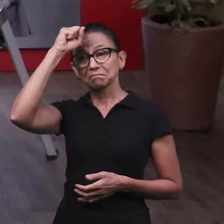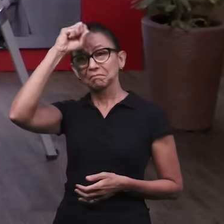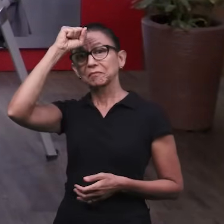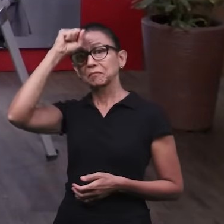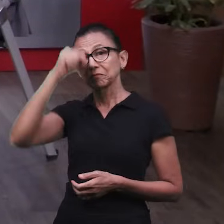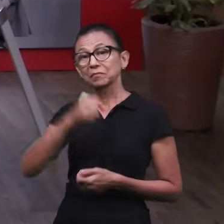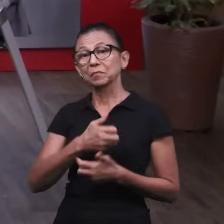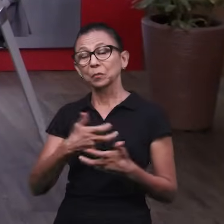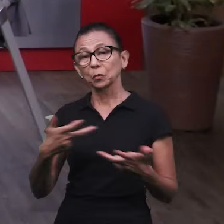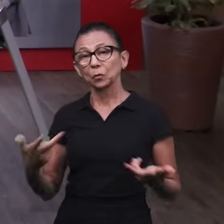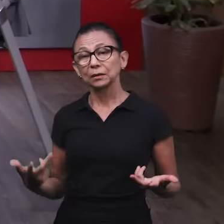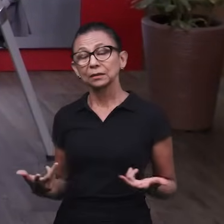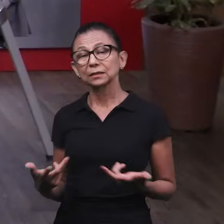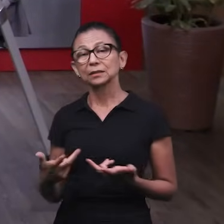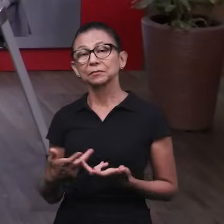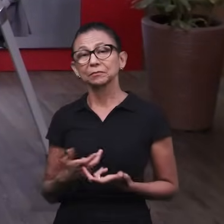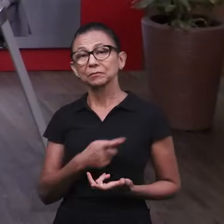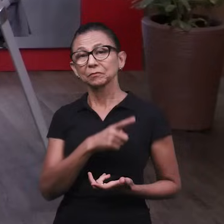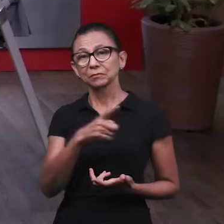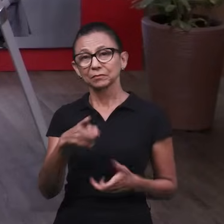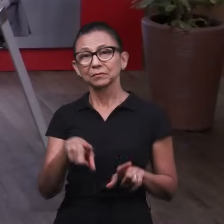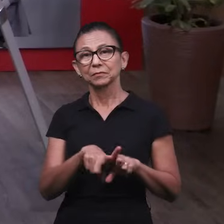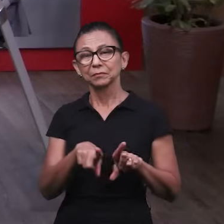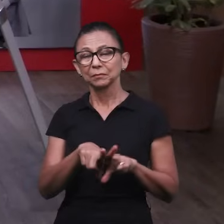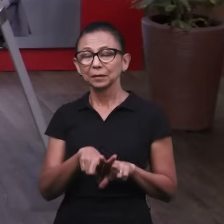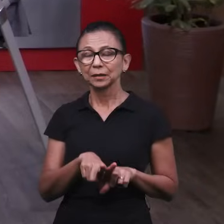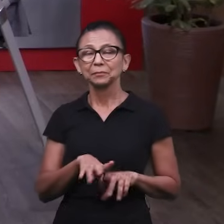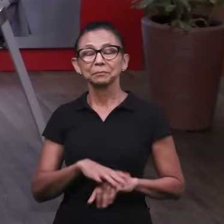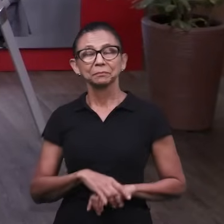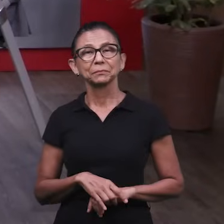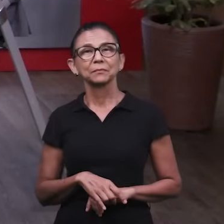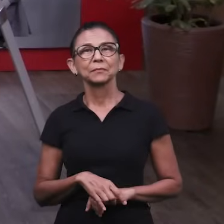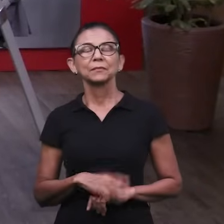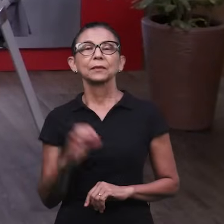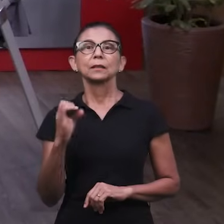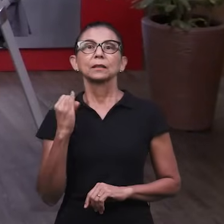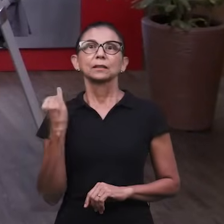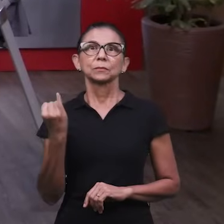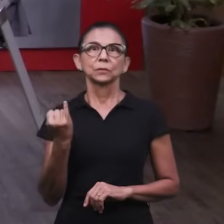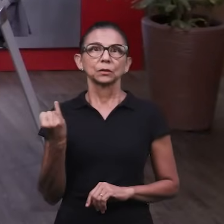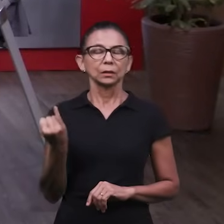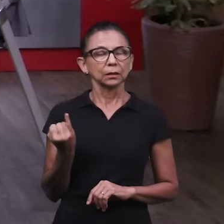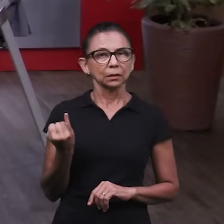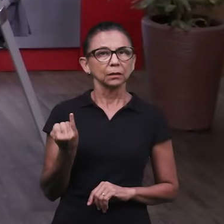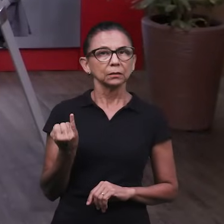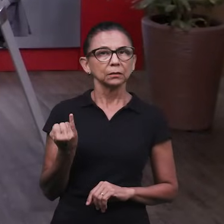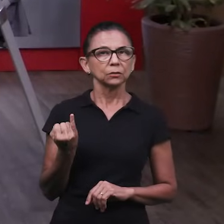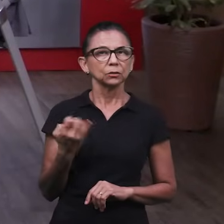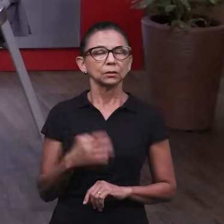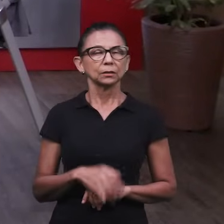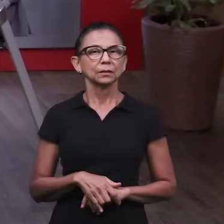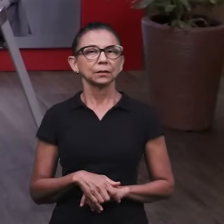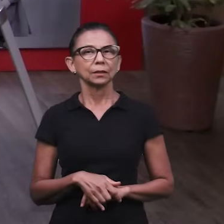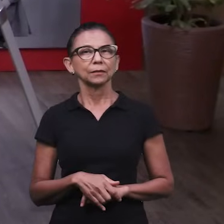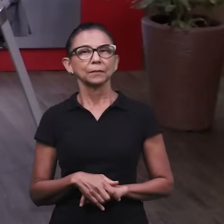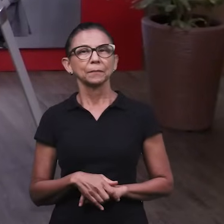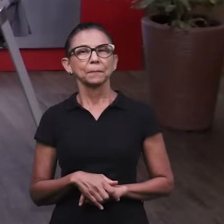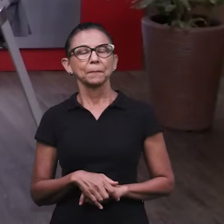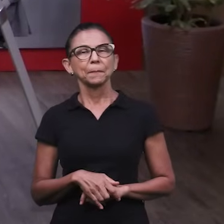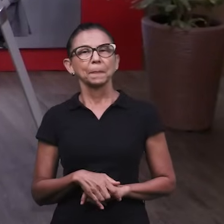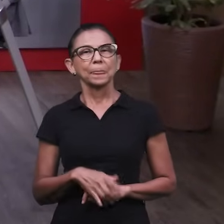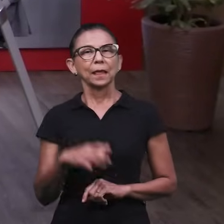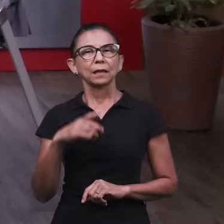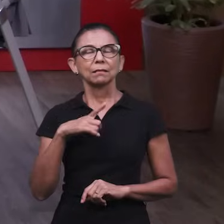bastante, e acredito que muitos também aprenderam, e é importante que venhamos conhecer a respeito disso para sabermos lidar também,